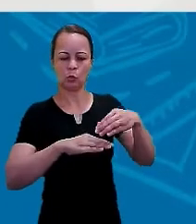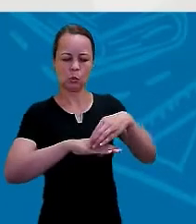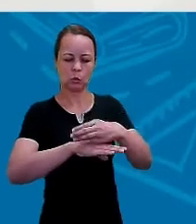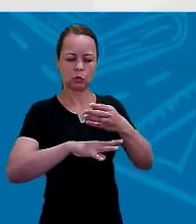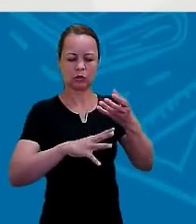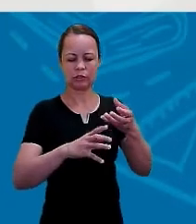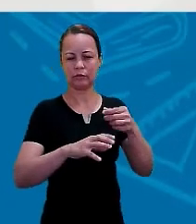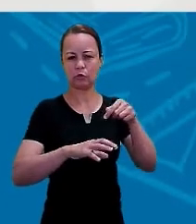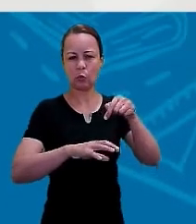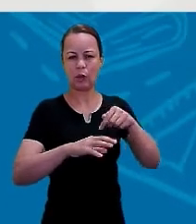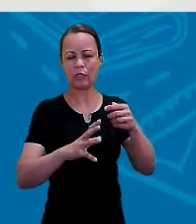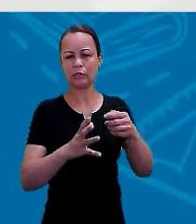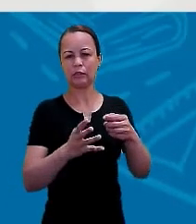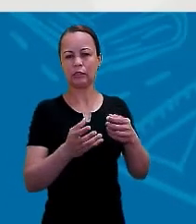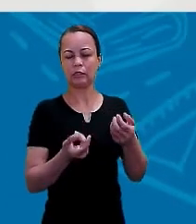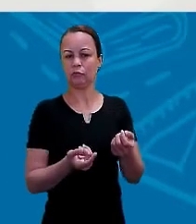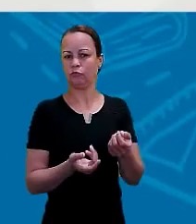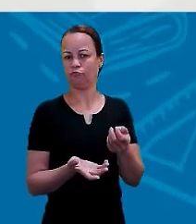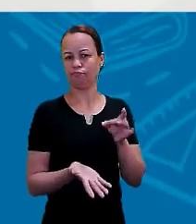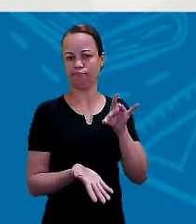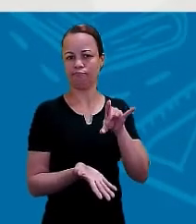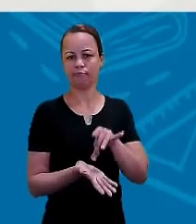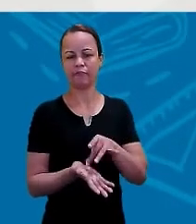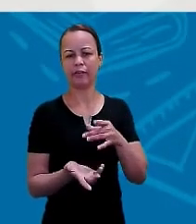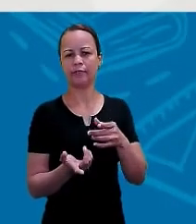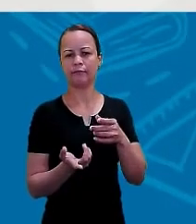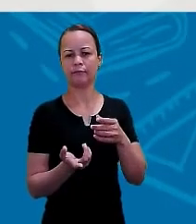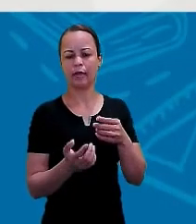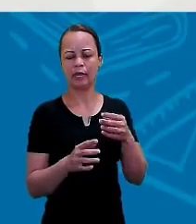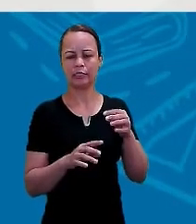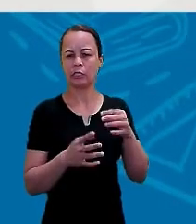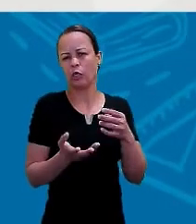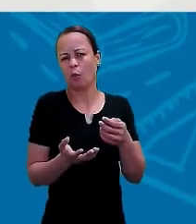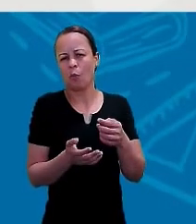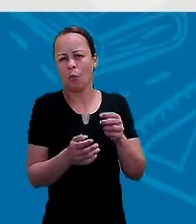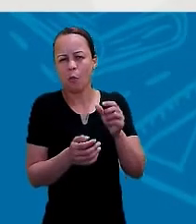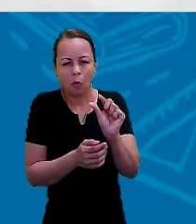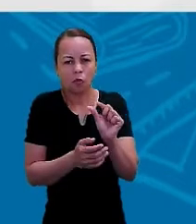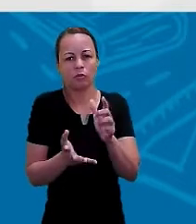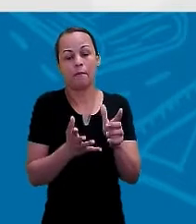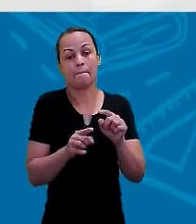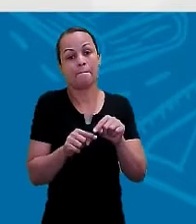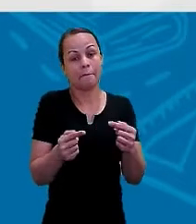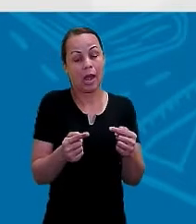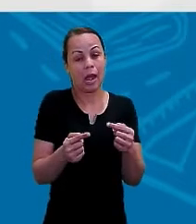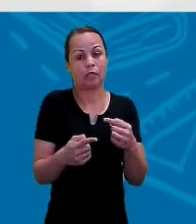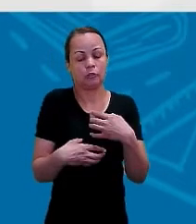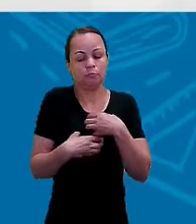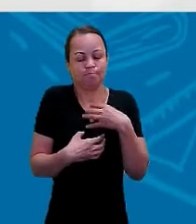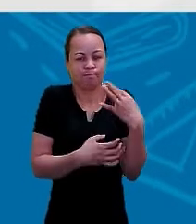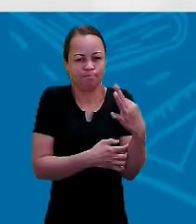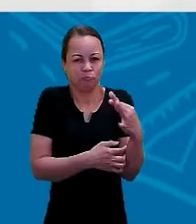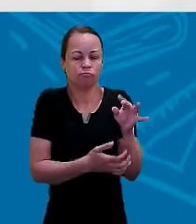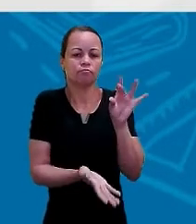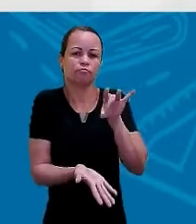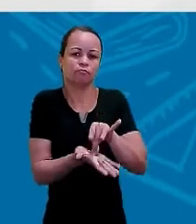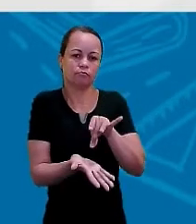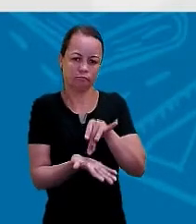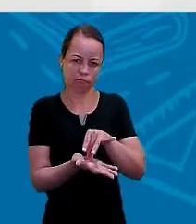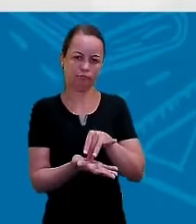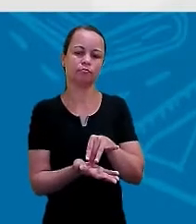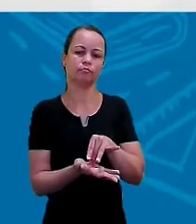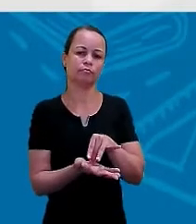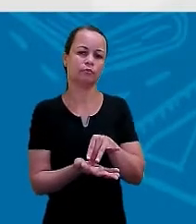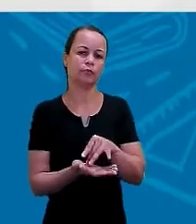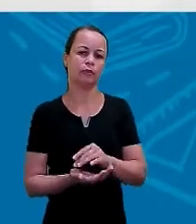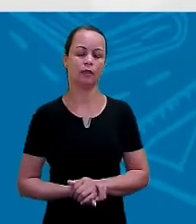não foi ferido literalmente, de forma tangível, mas para ele a dor foi real. Então, a partir